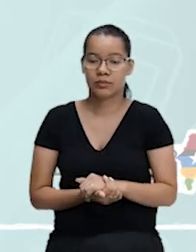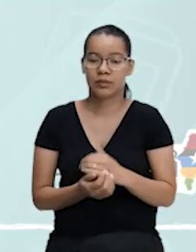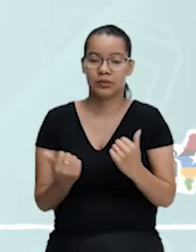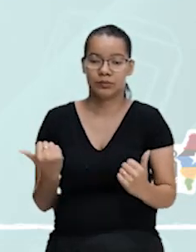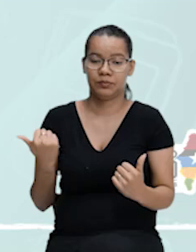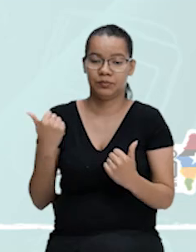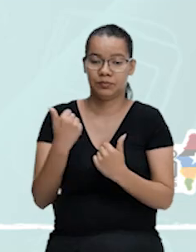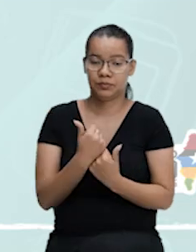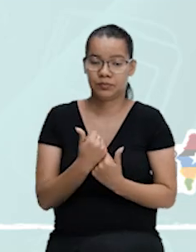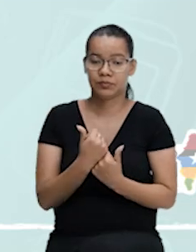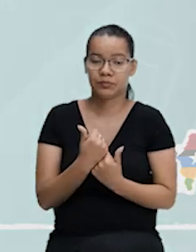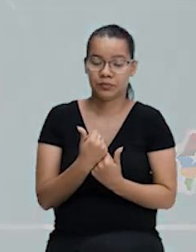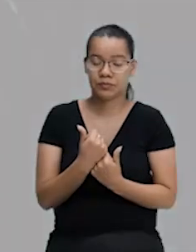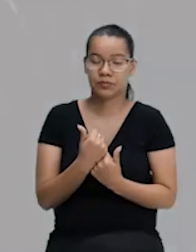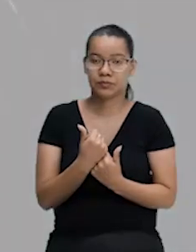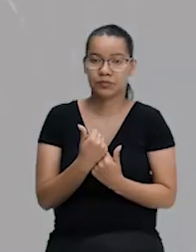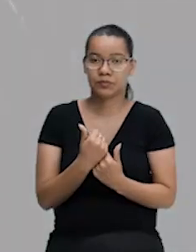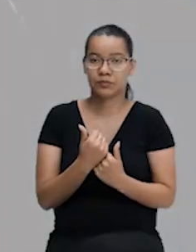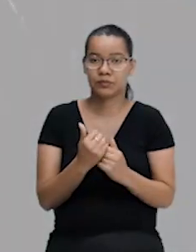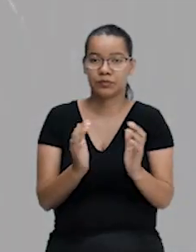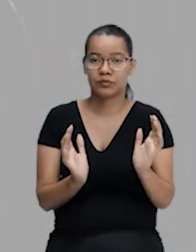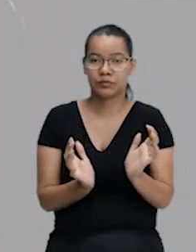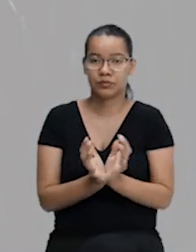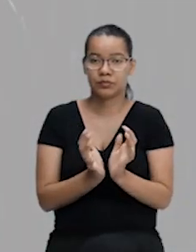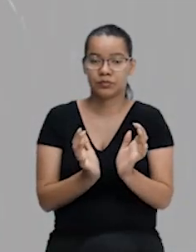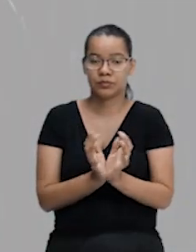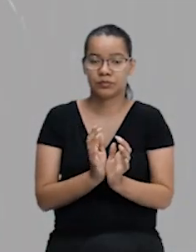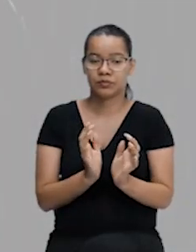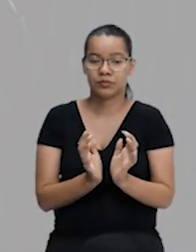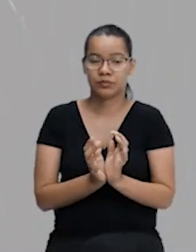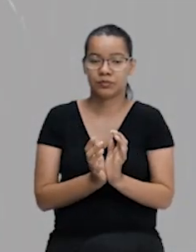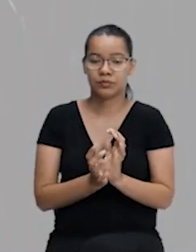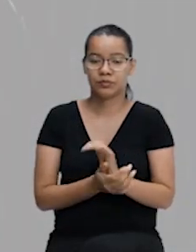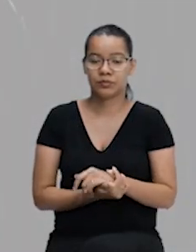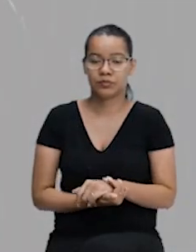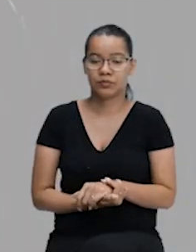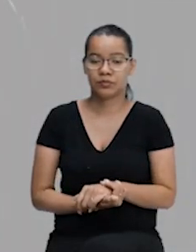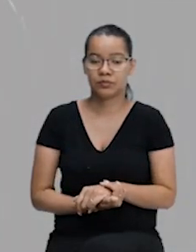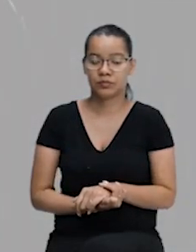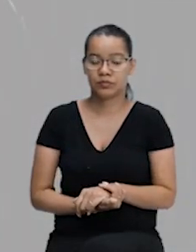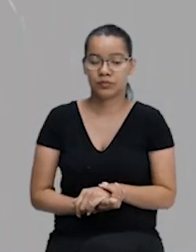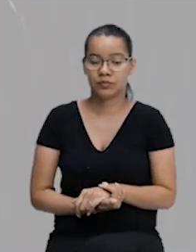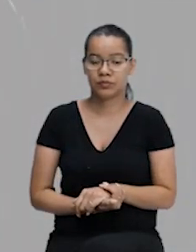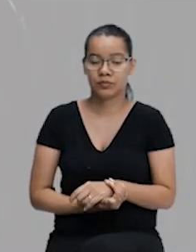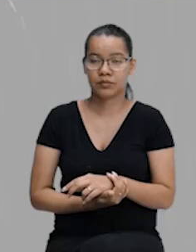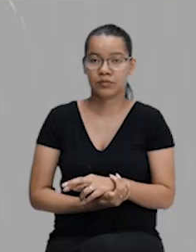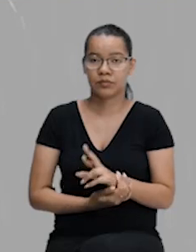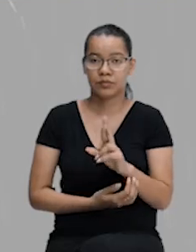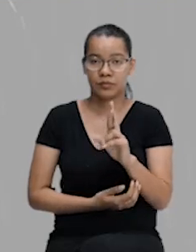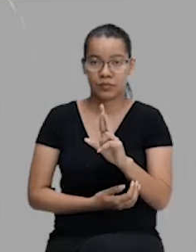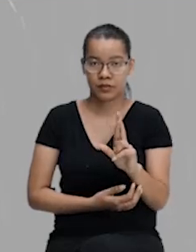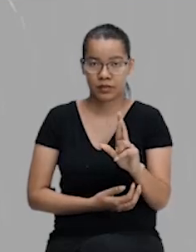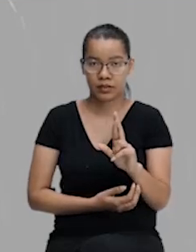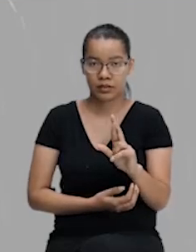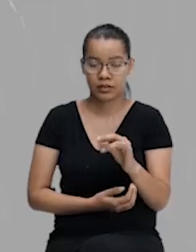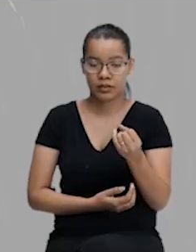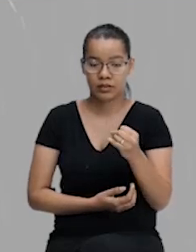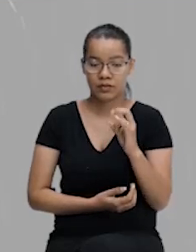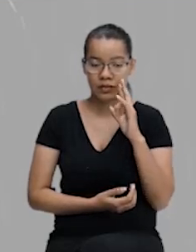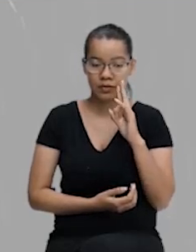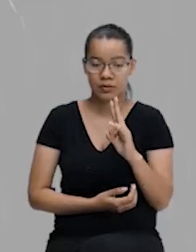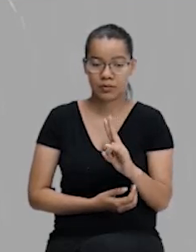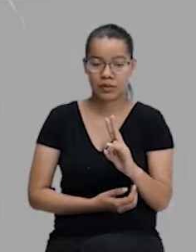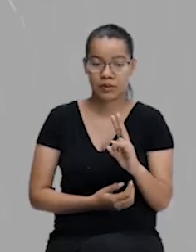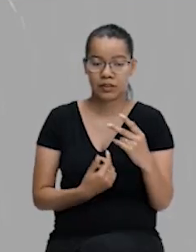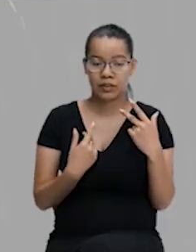do grupo hidroxila por um radical R. Se você observar aqui na tela, turminha, se no lugar desse